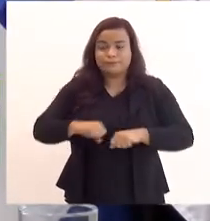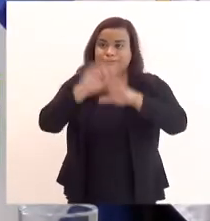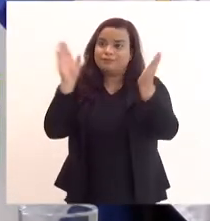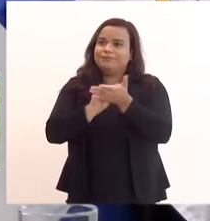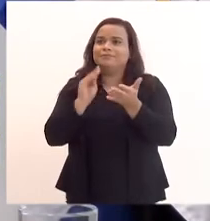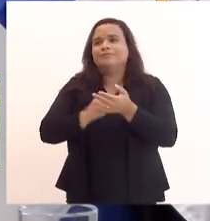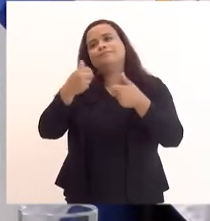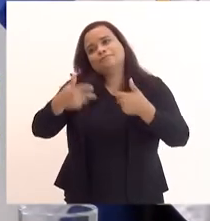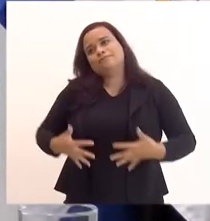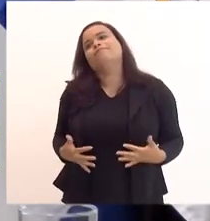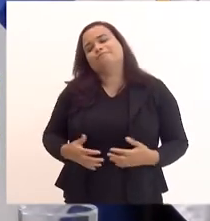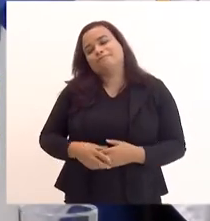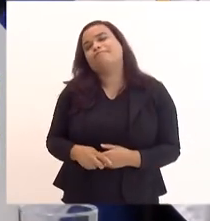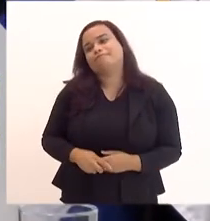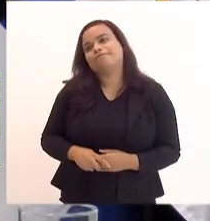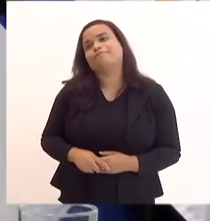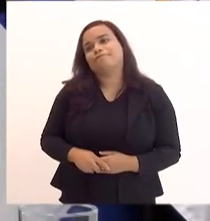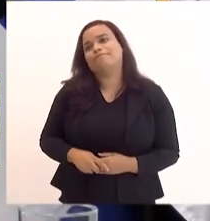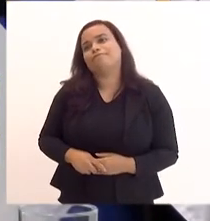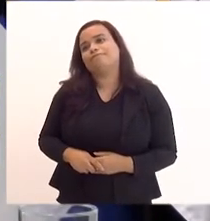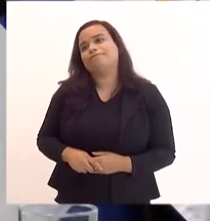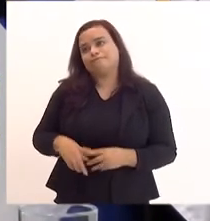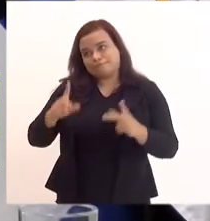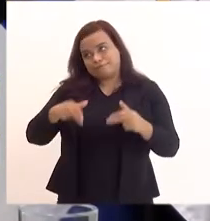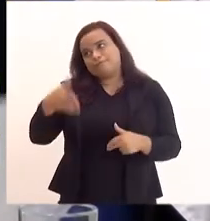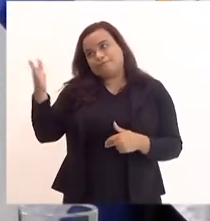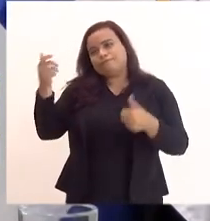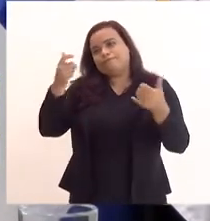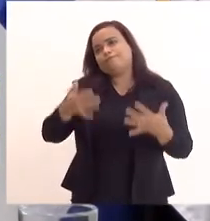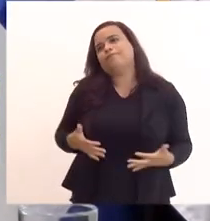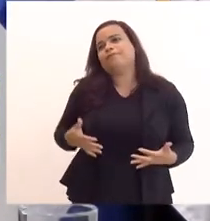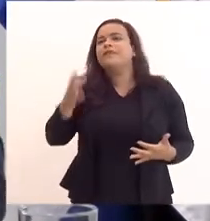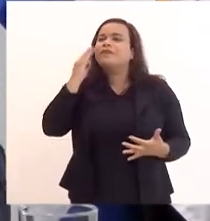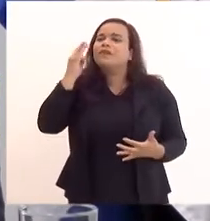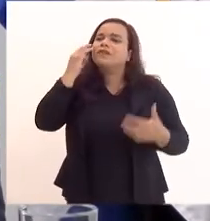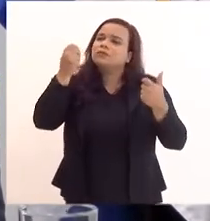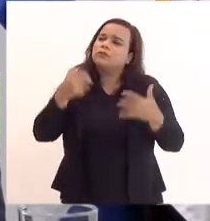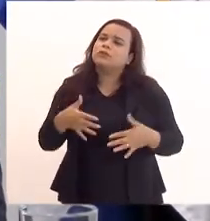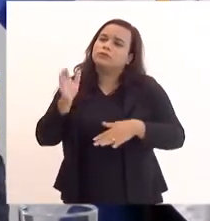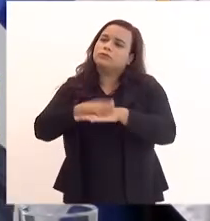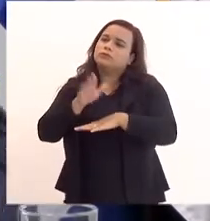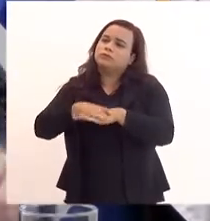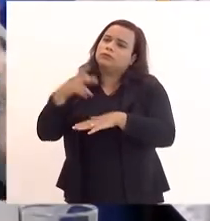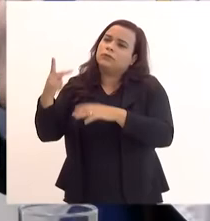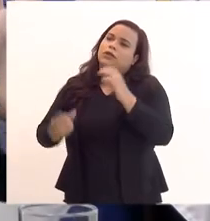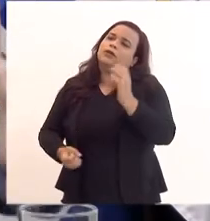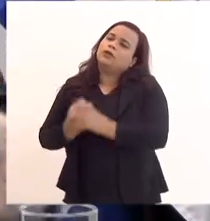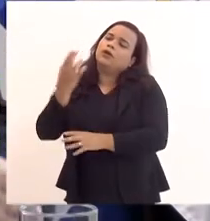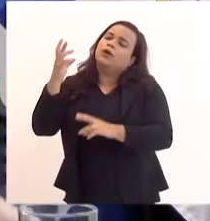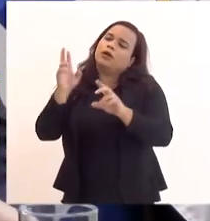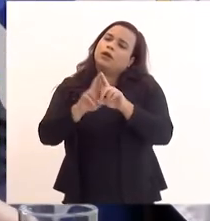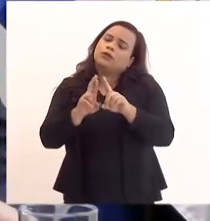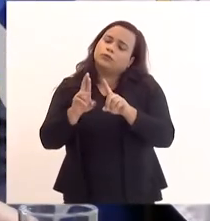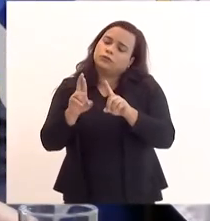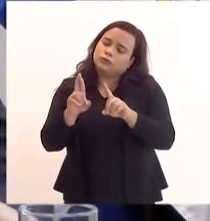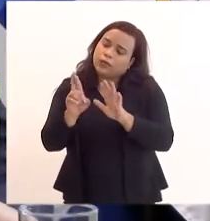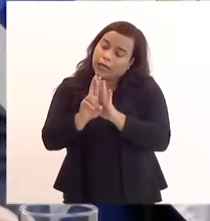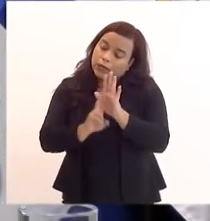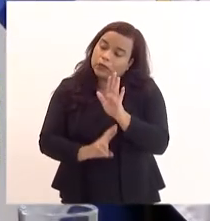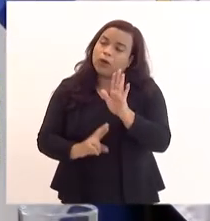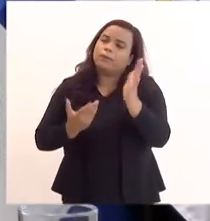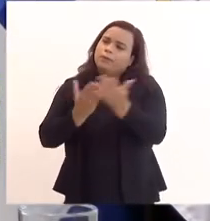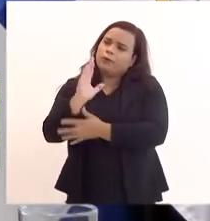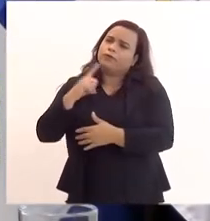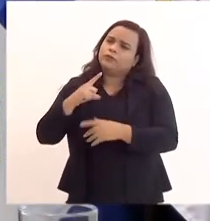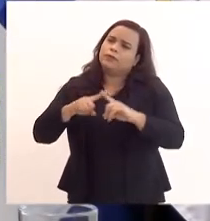isso. Como é este caso que Vossa Excelência acabou de dizer. O deputado Valdeque produziu um relatório, foi aprovado,